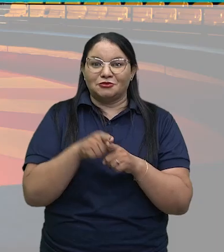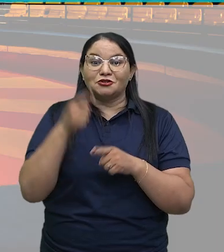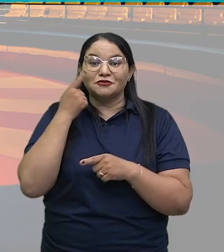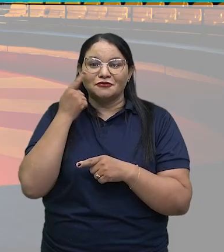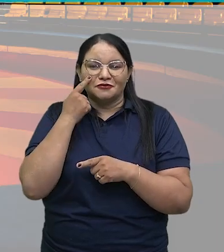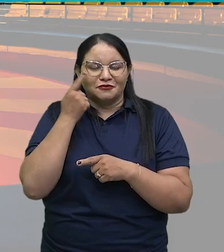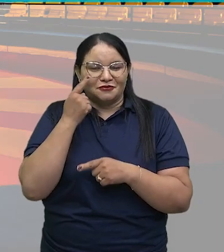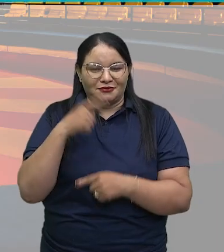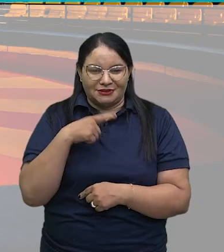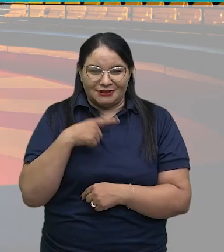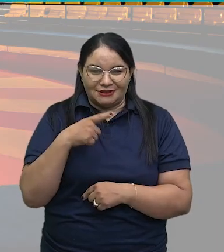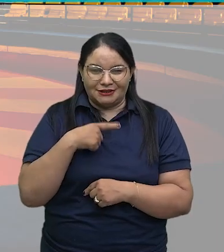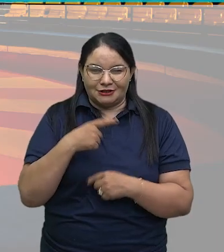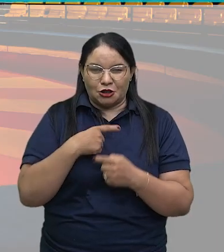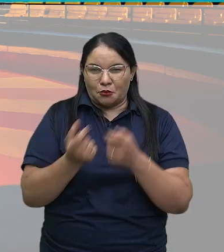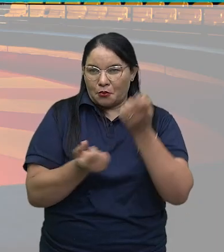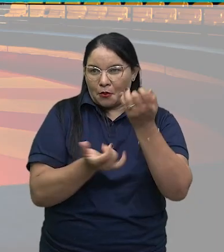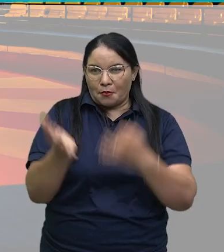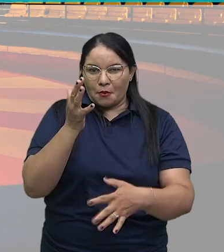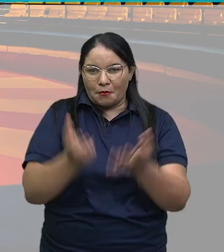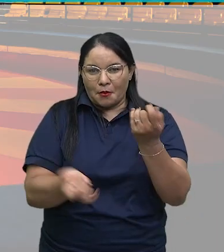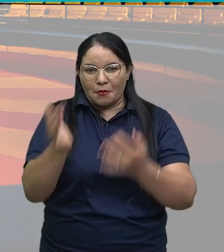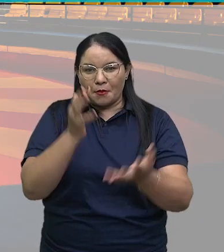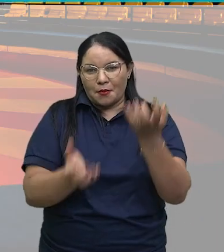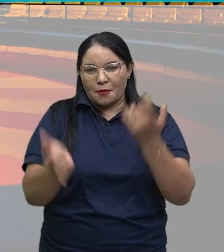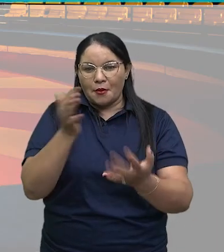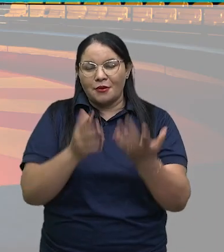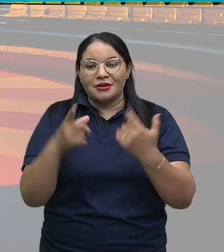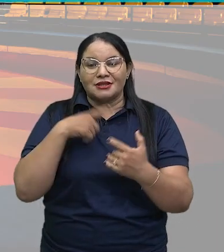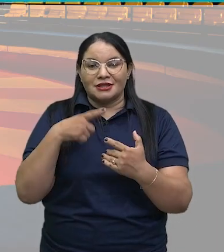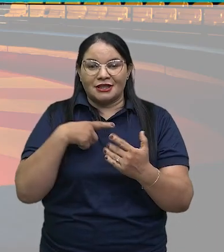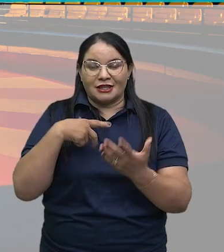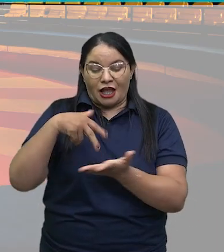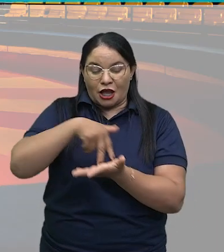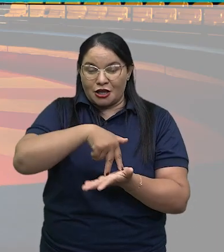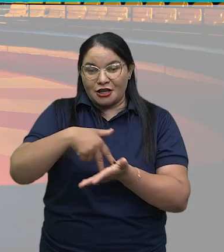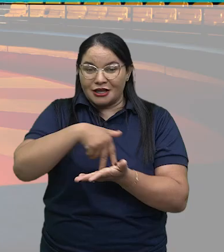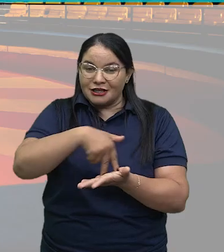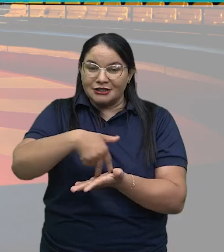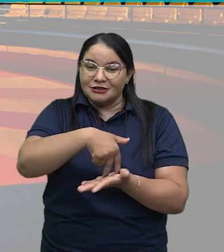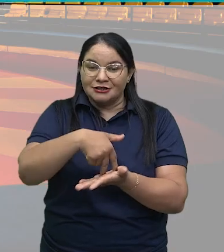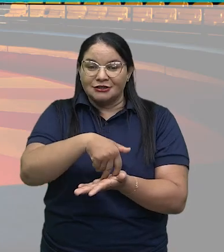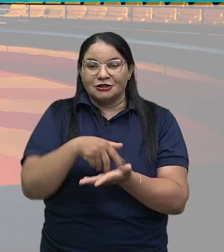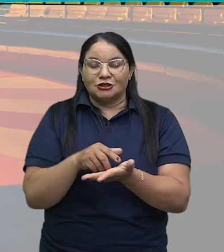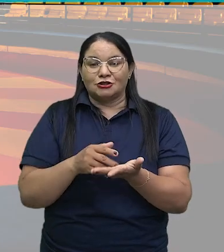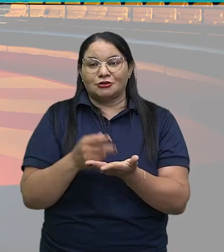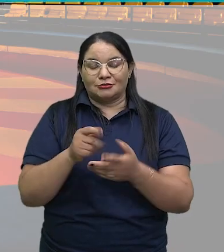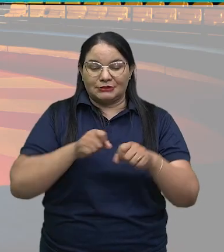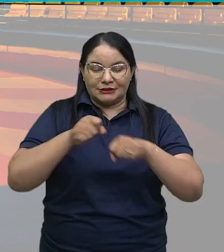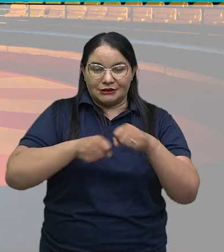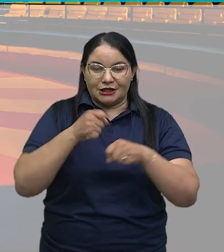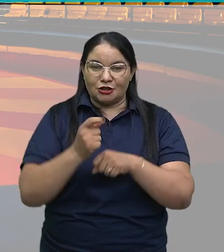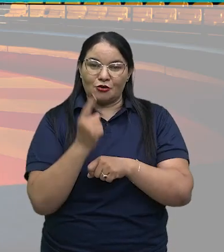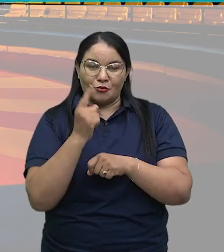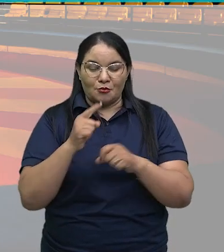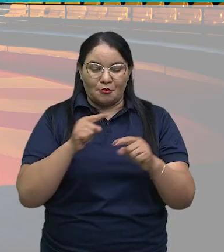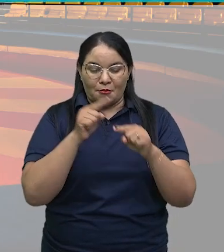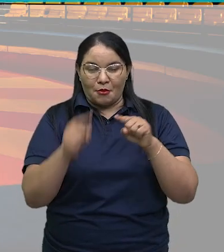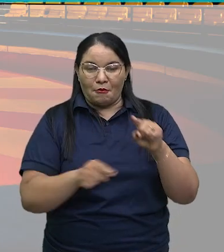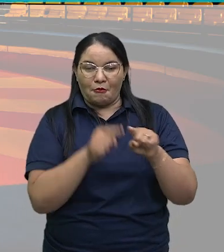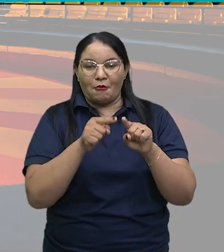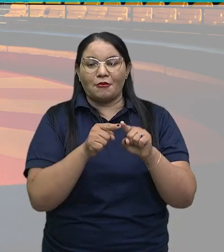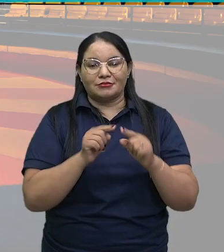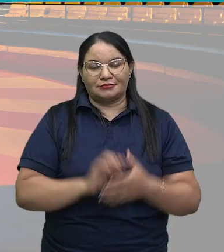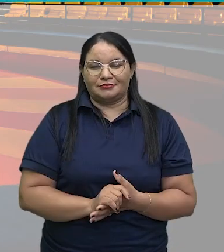palhaço aqui. Além dele ser malabarista aqui, ele é equilibrista aqui numa bicicleta de apenas uma roda. Então, qual